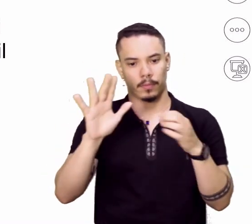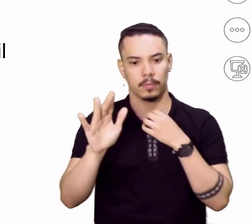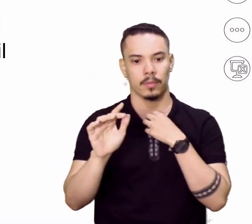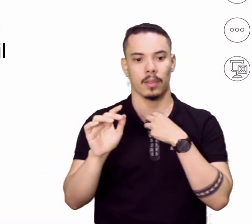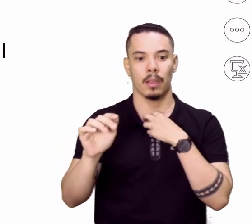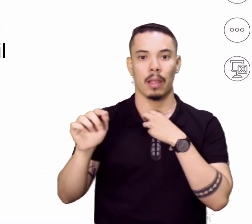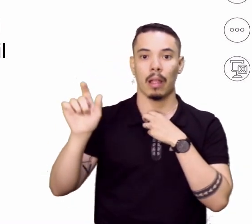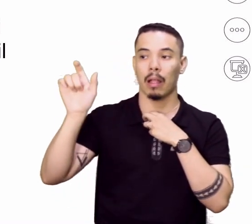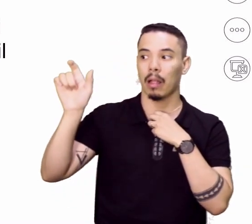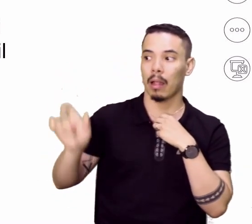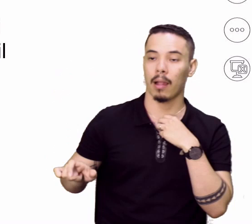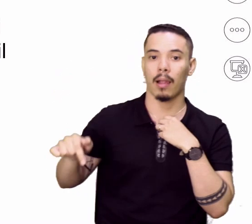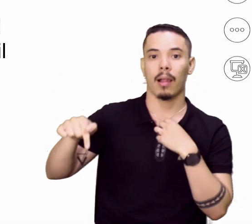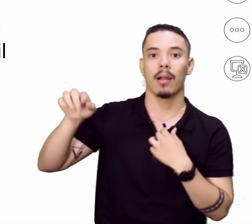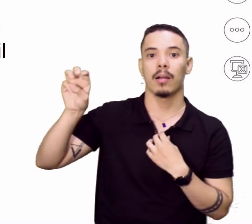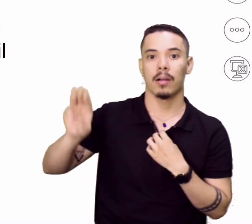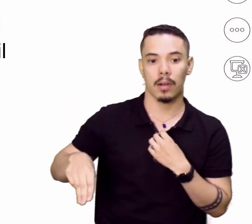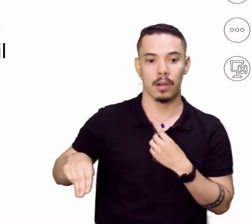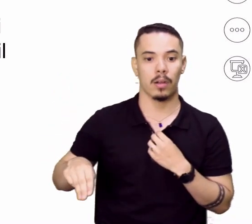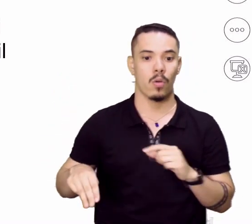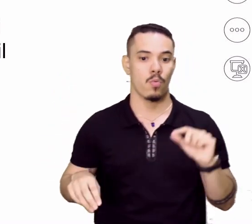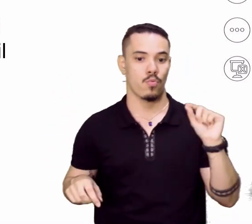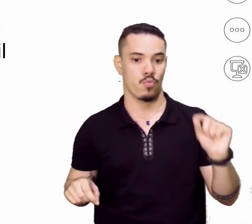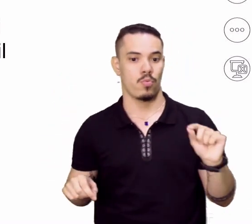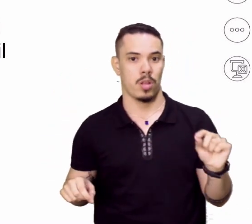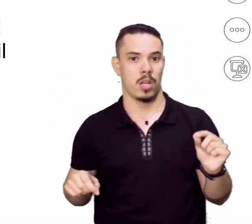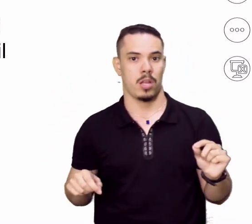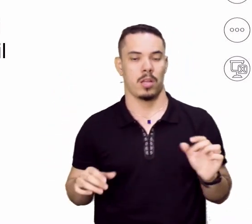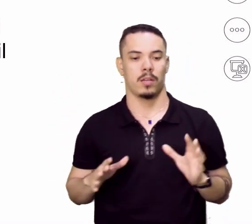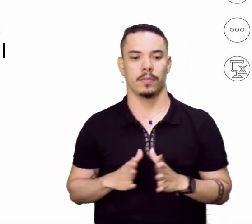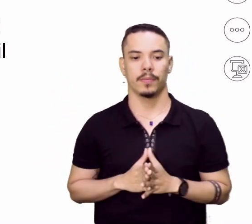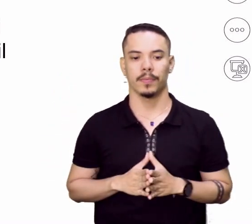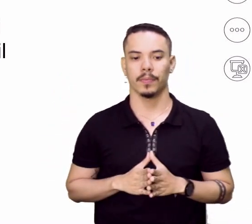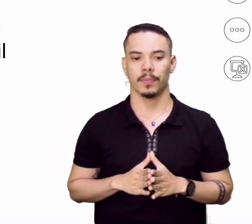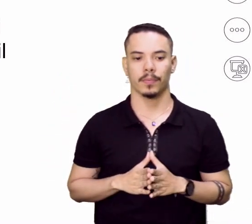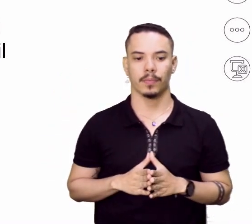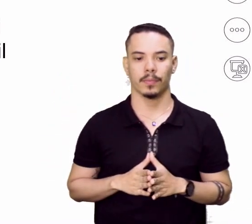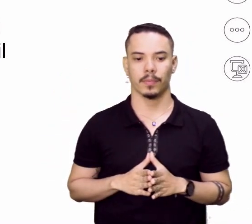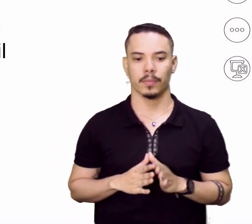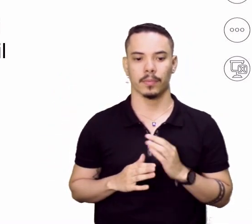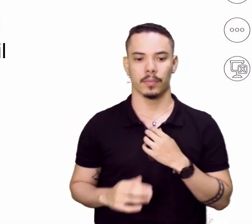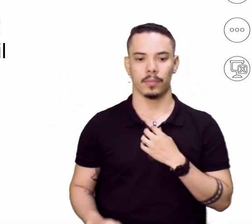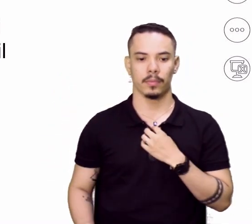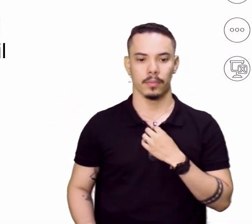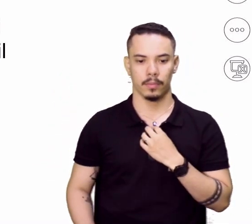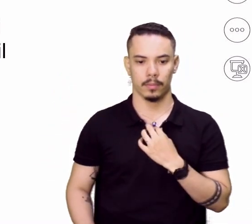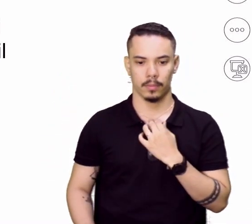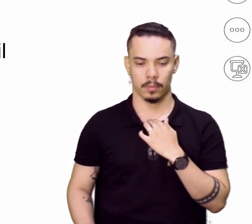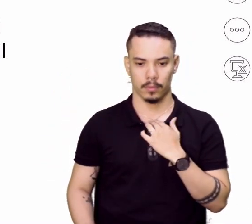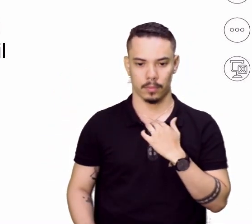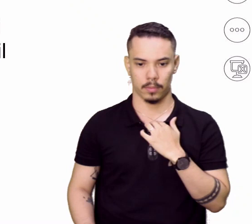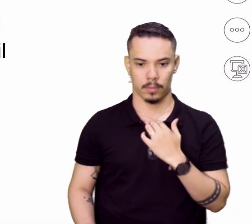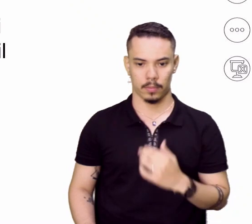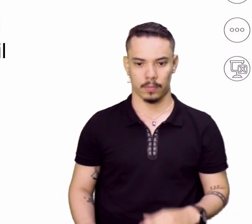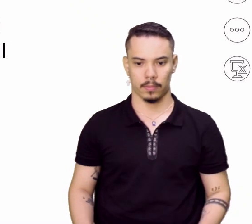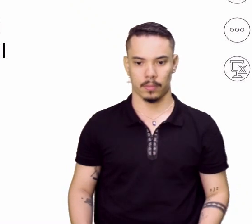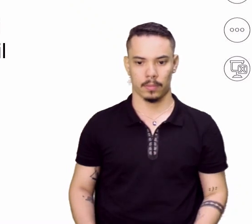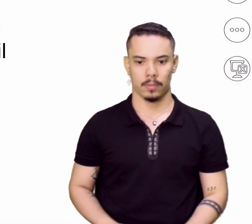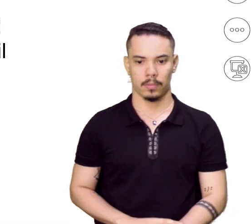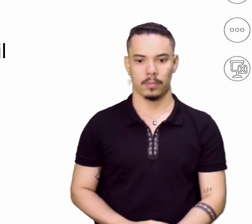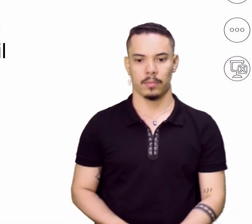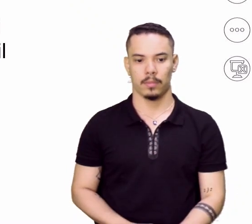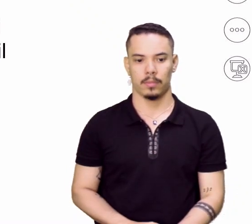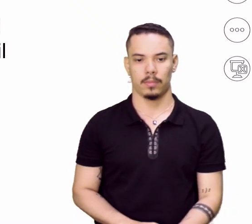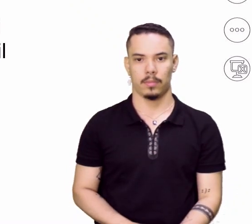o que elas estão se referindo. Olha só. The book which you lent me is